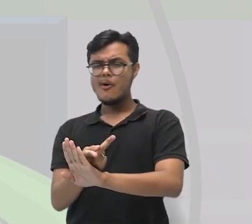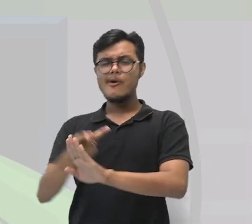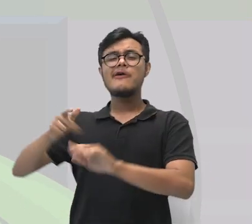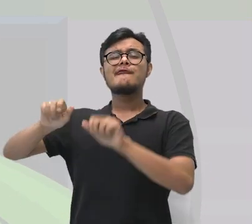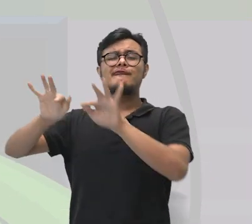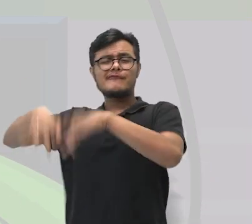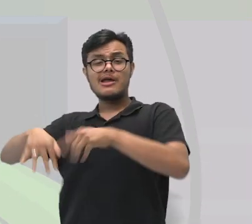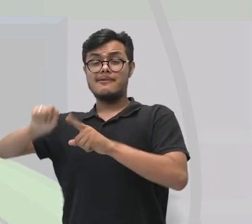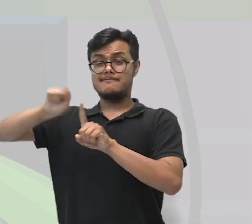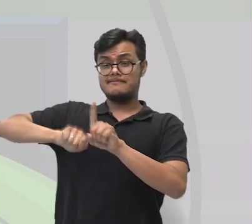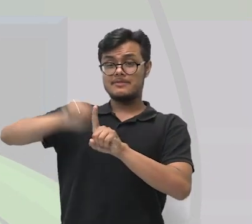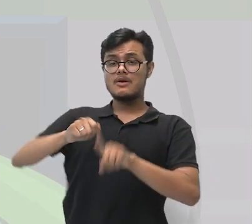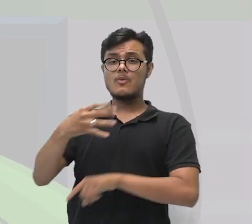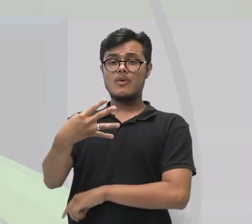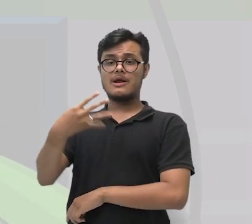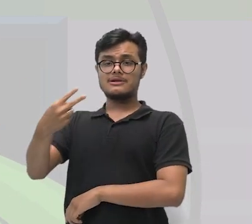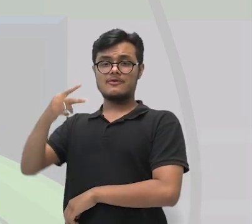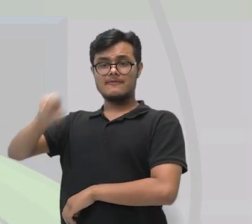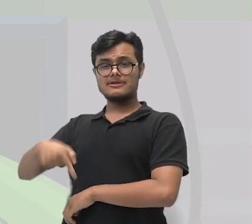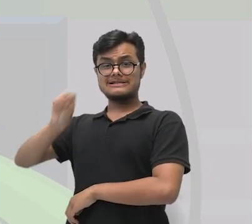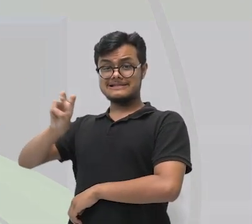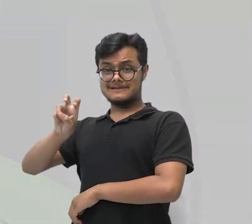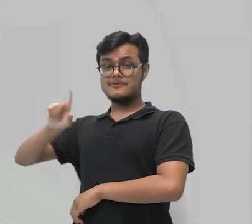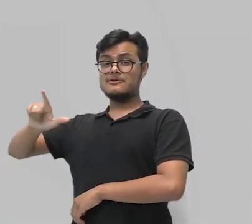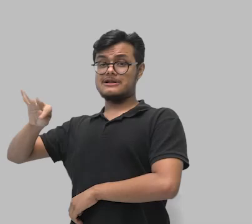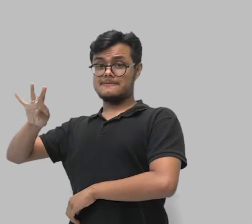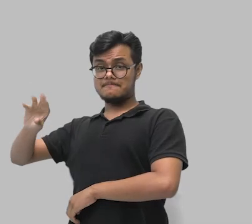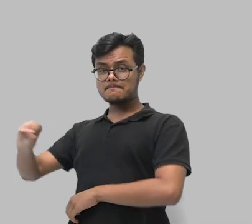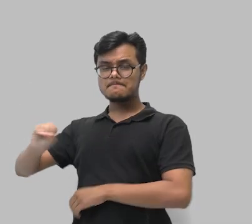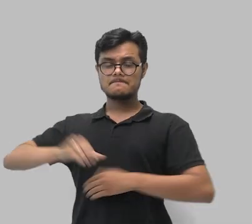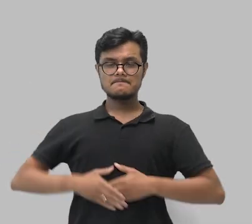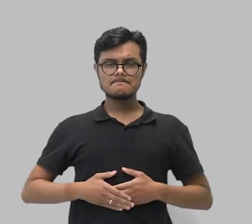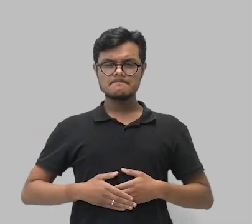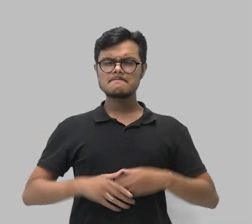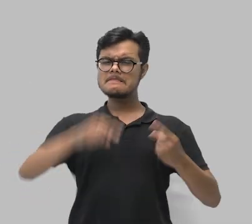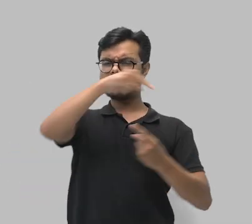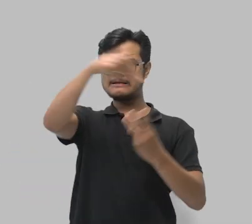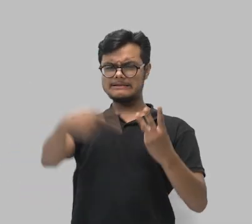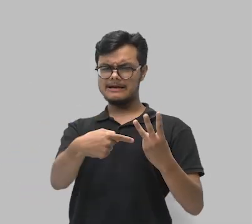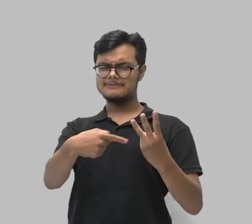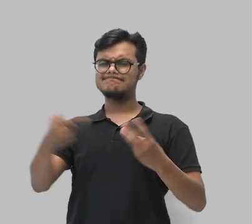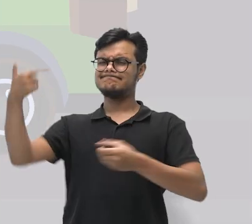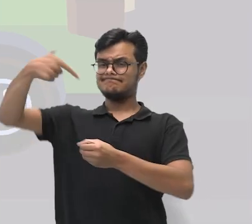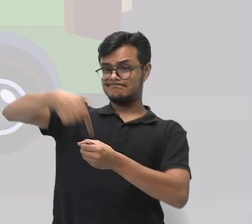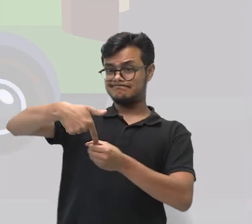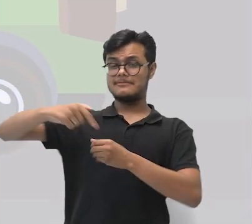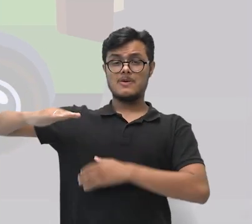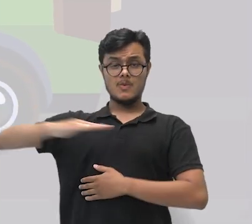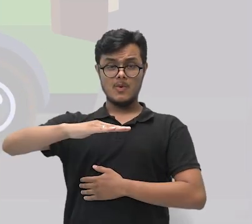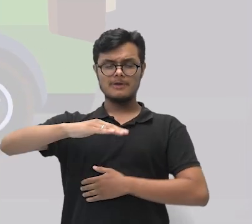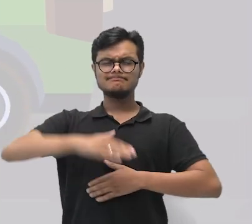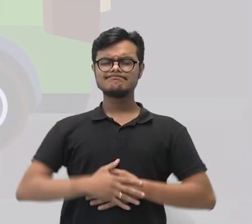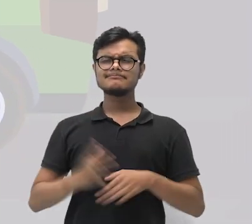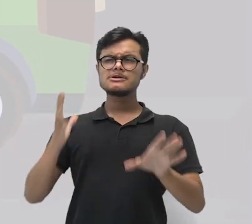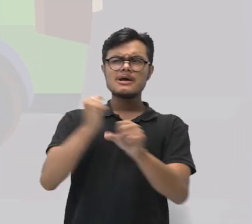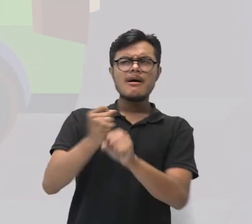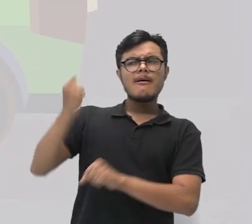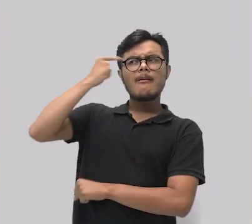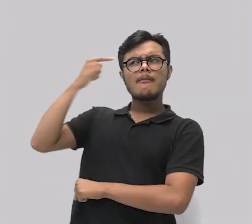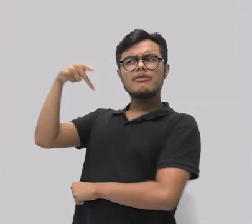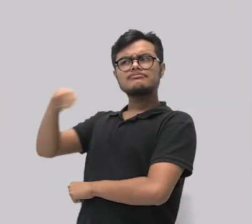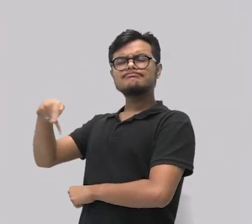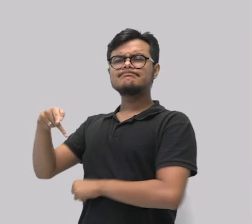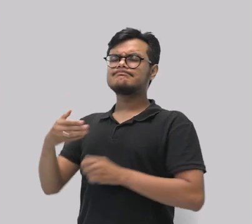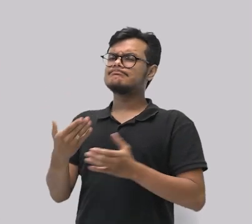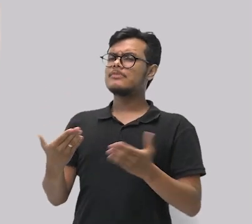adicionados 42,5 litros ao tanque. Após os 3 abastecimentos, o professor Paulo faz as contas. Qual